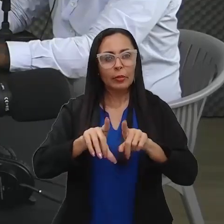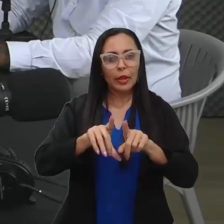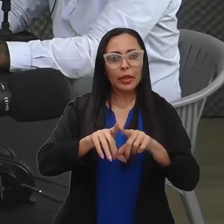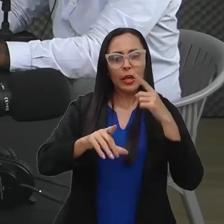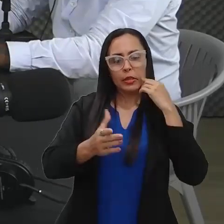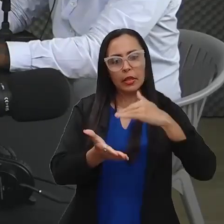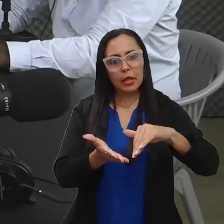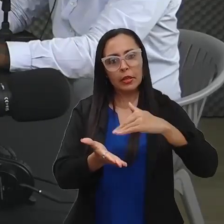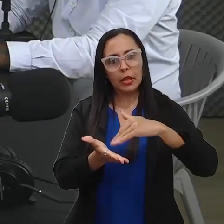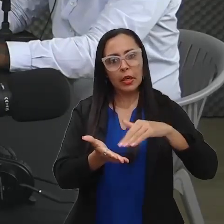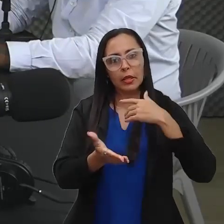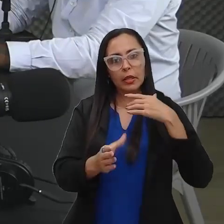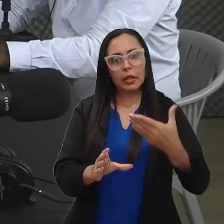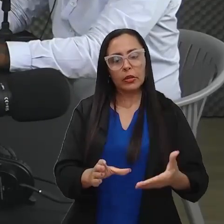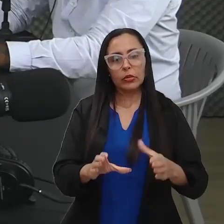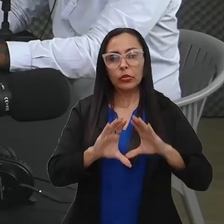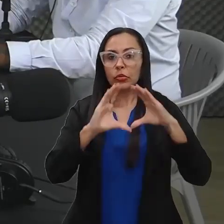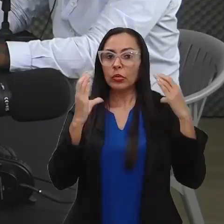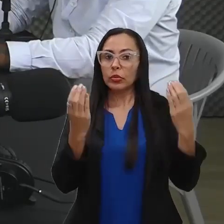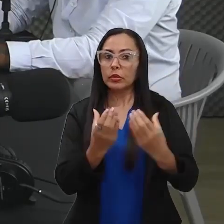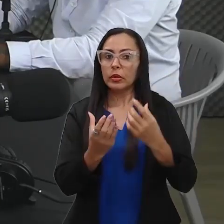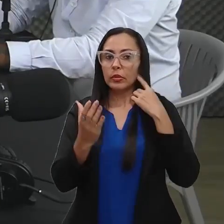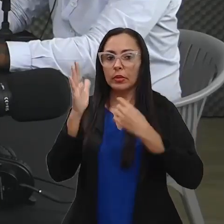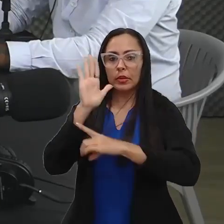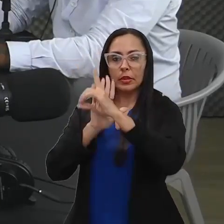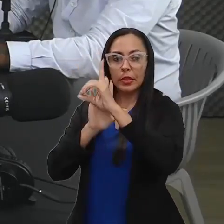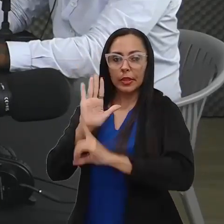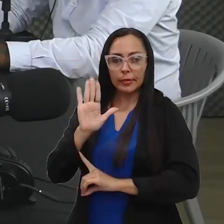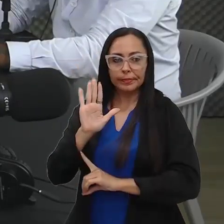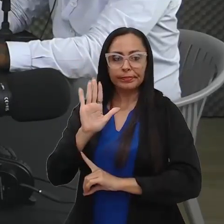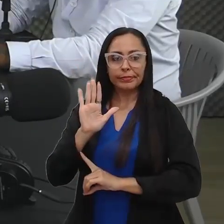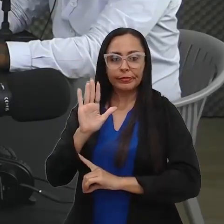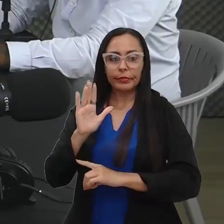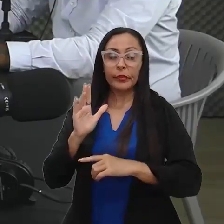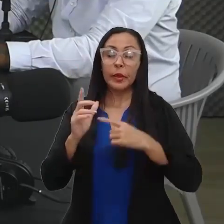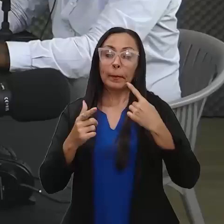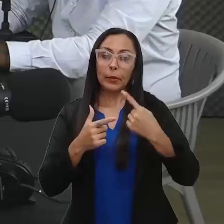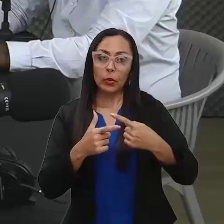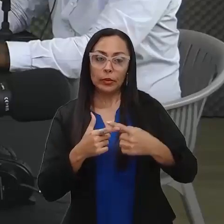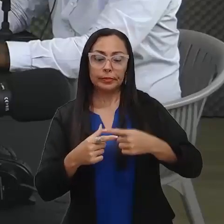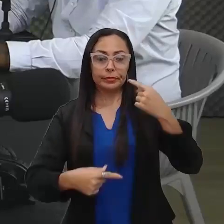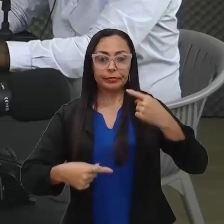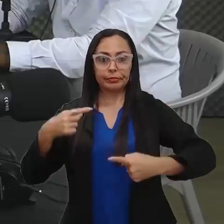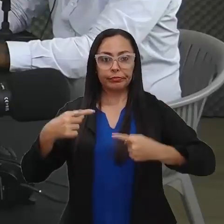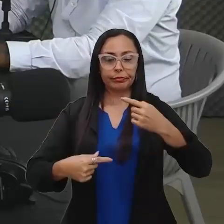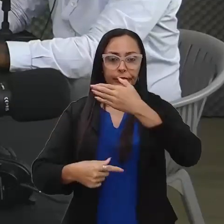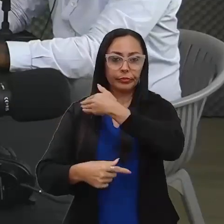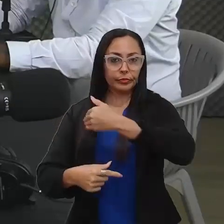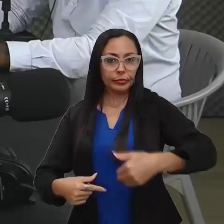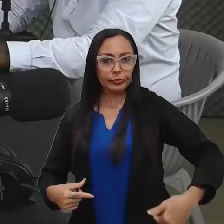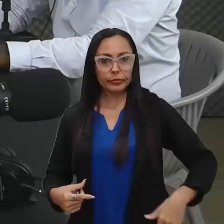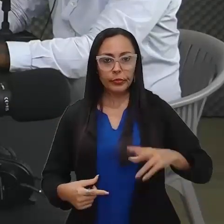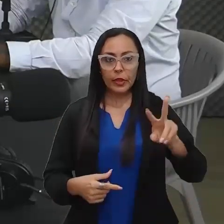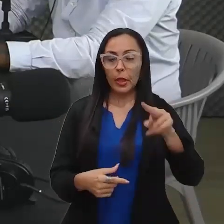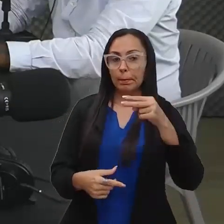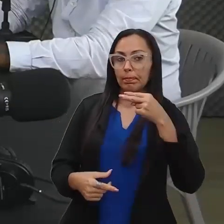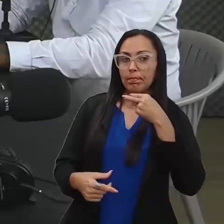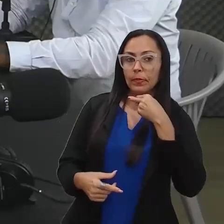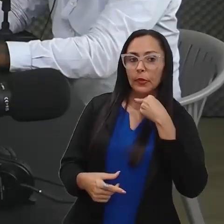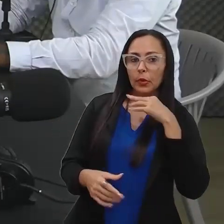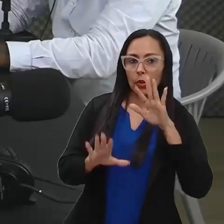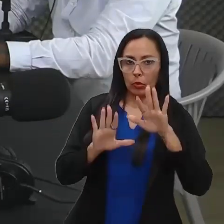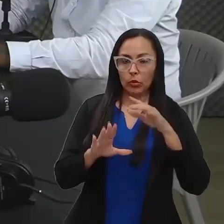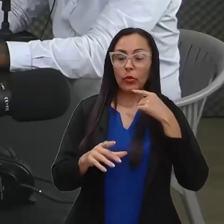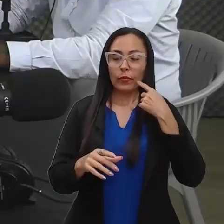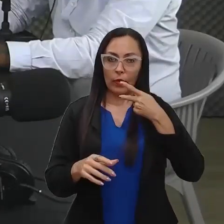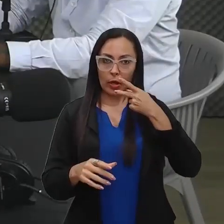Por que eu estou falando também dos conselhos de direito? Porque a política pública, ela não pode estar, quando eu digo